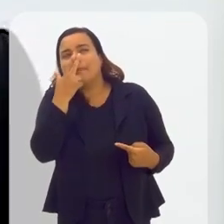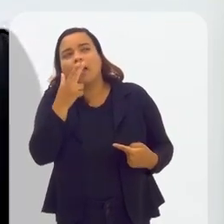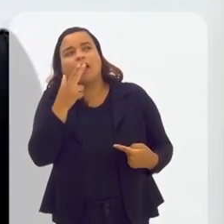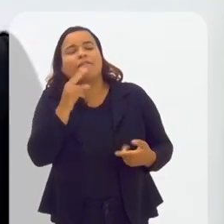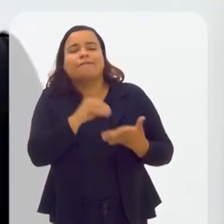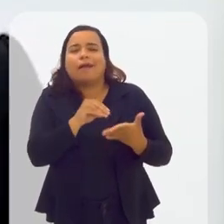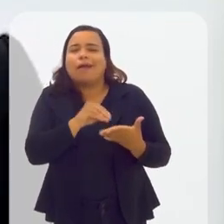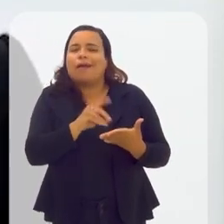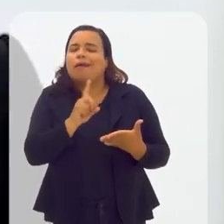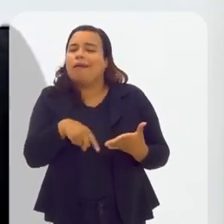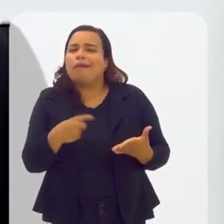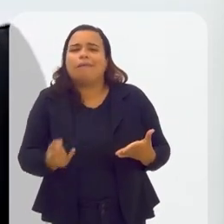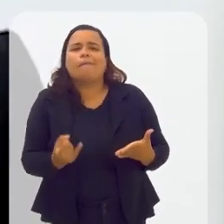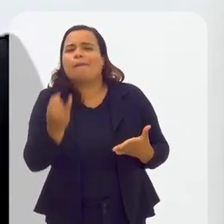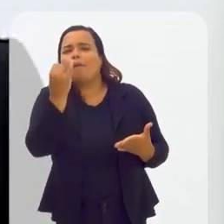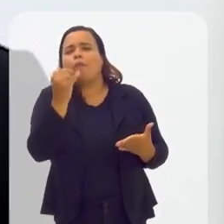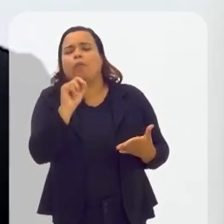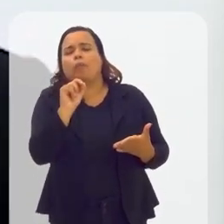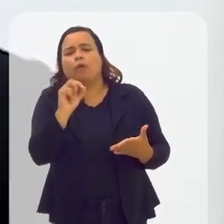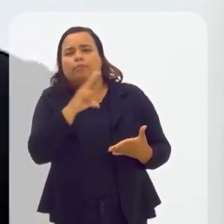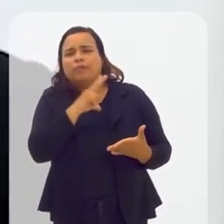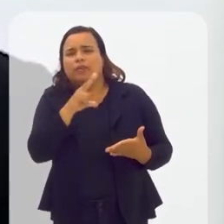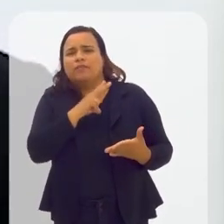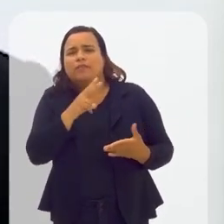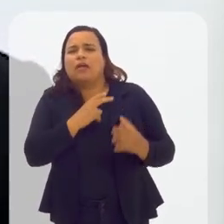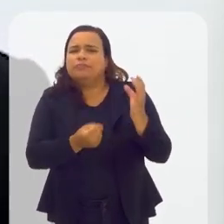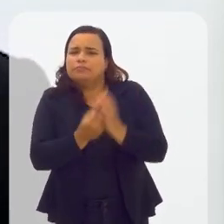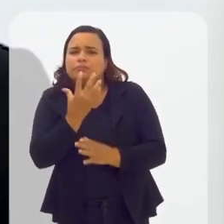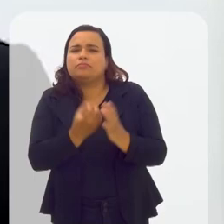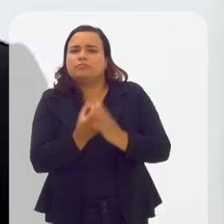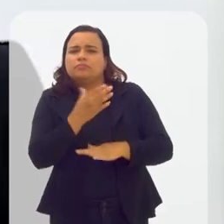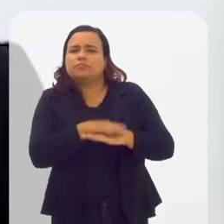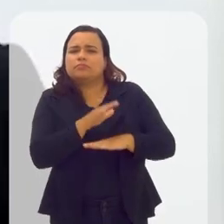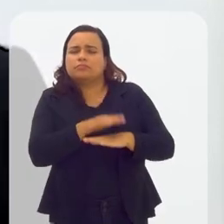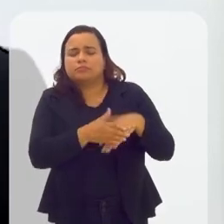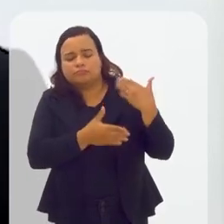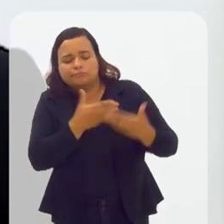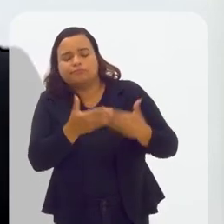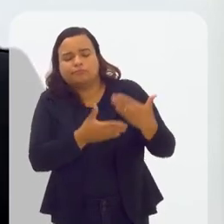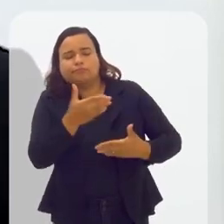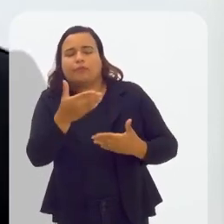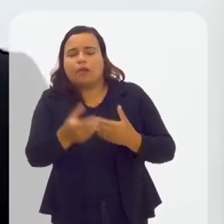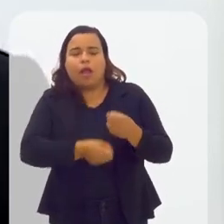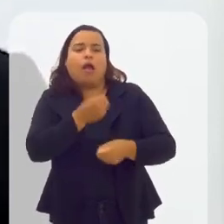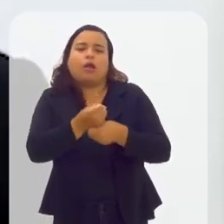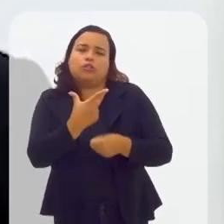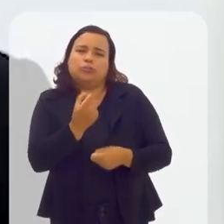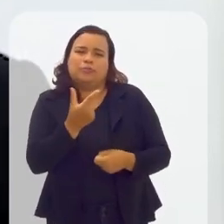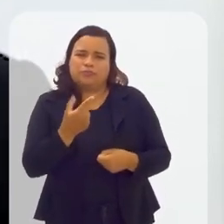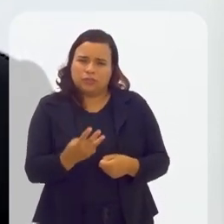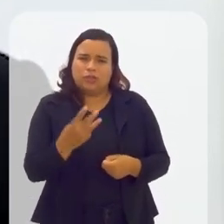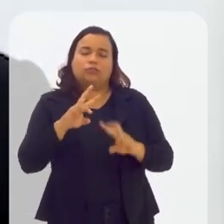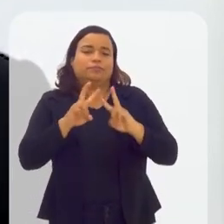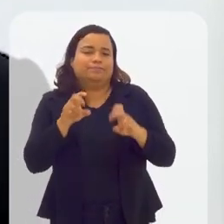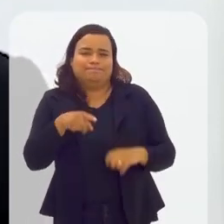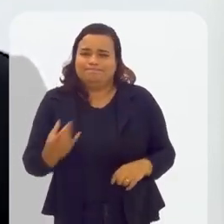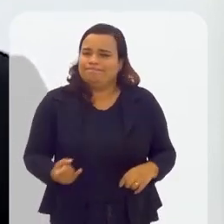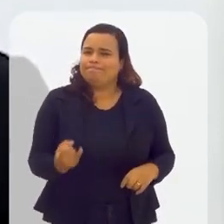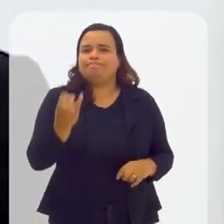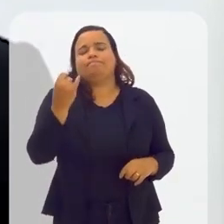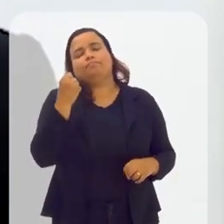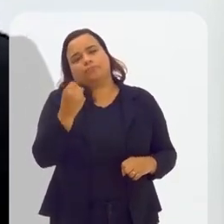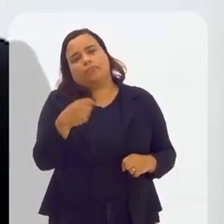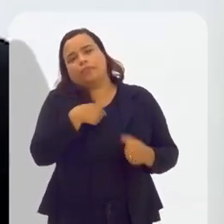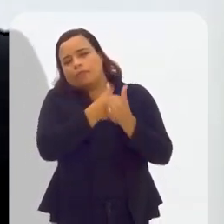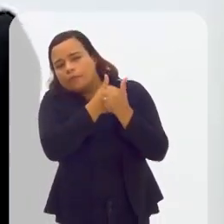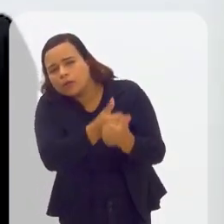é importantíssimo que essas privatizações caminhem ao longo do ano que vem. Também um outro tema